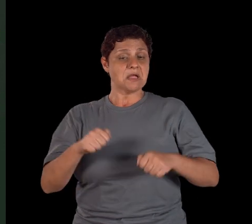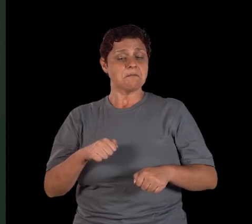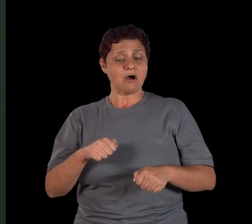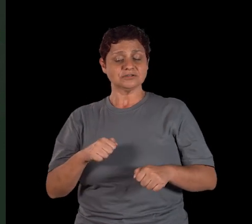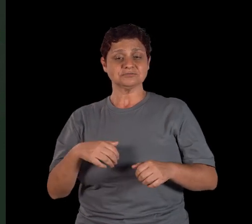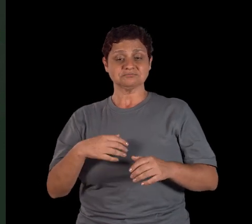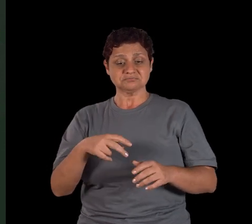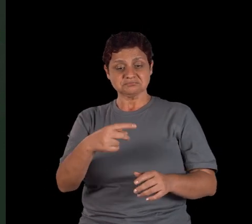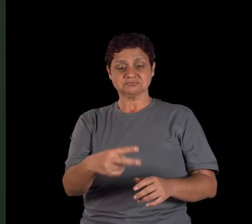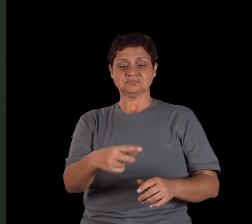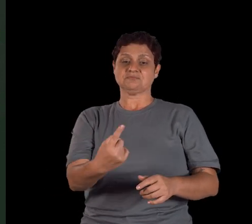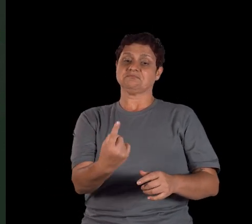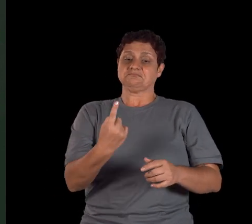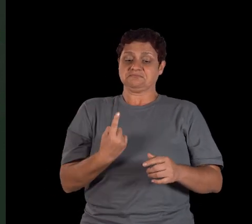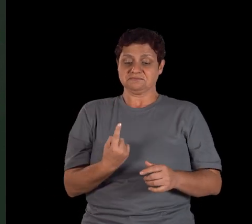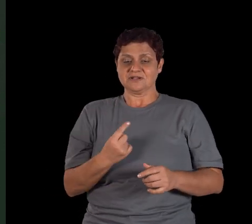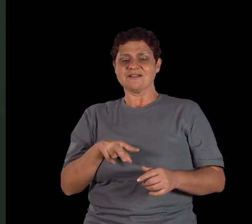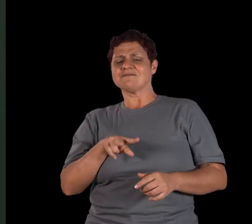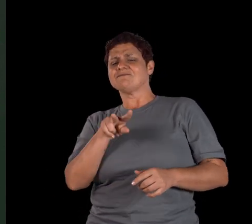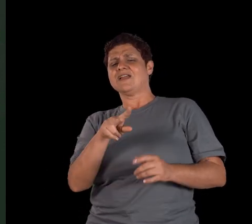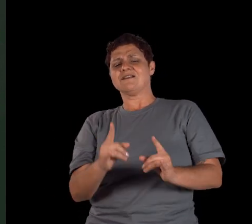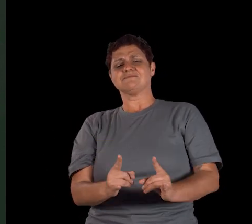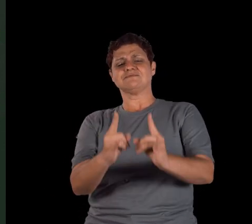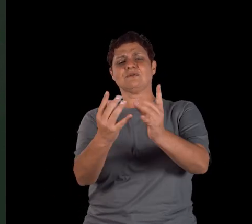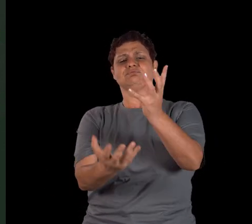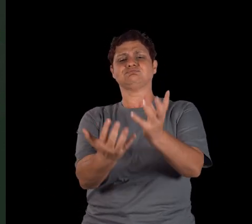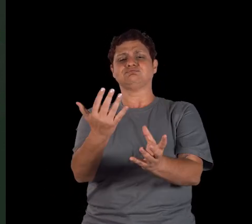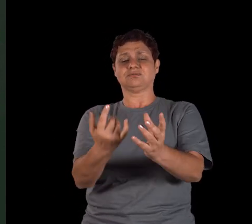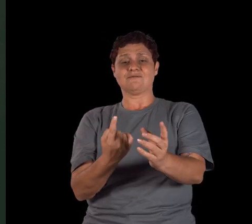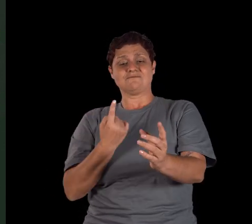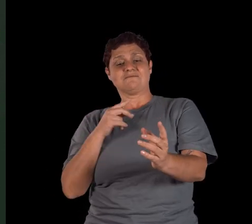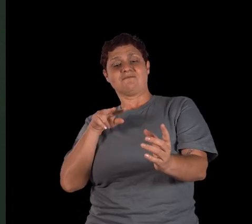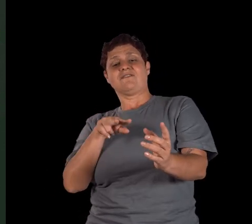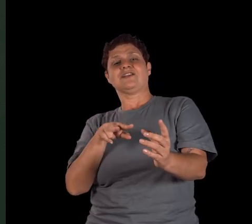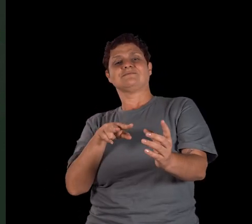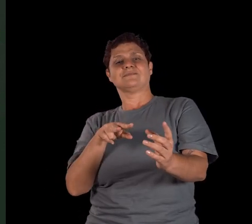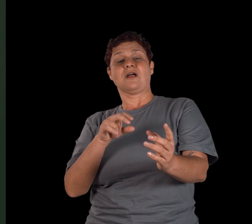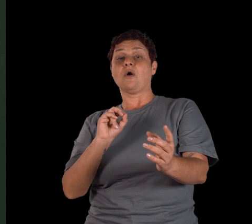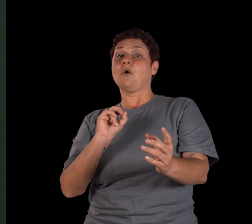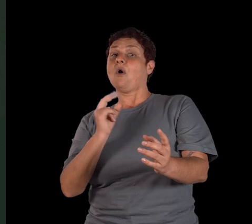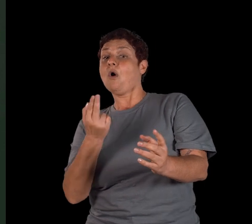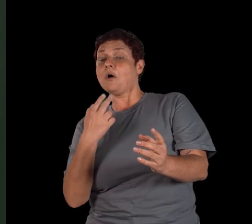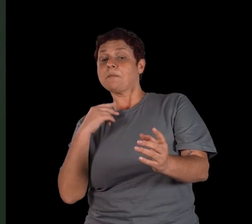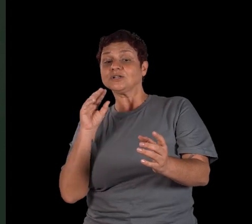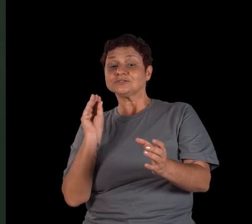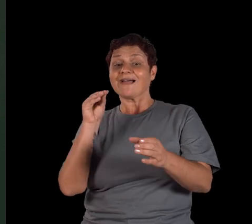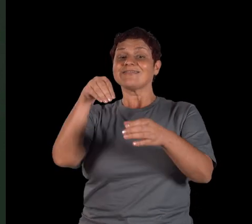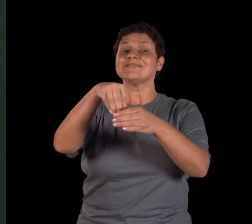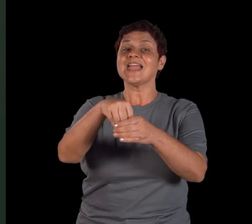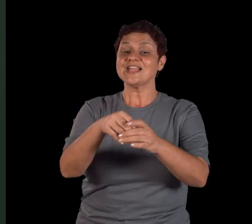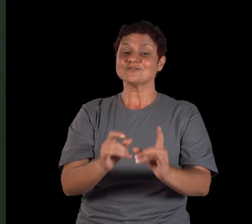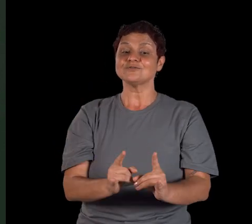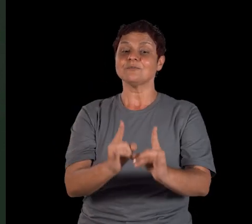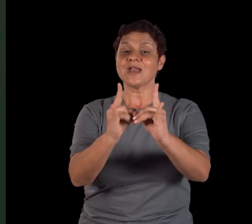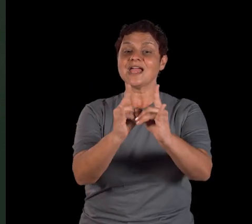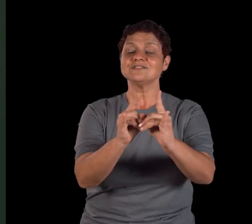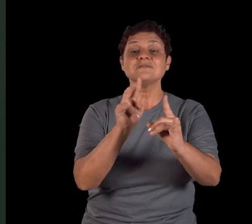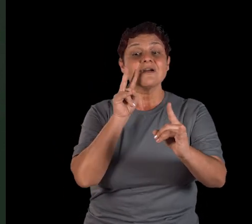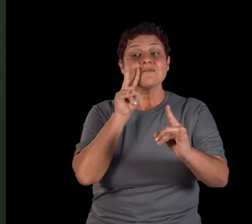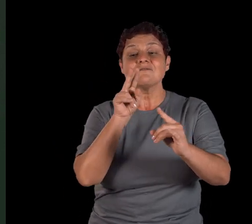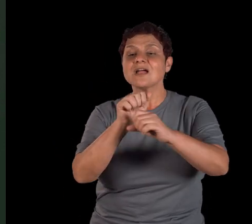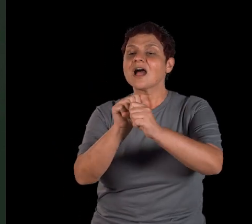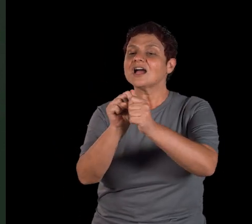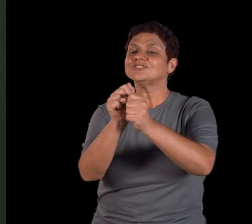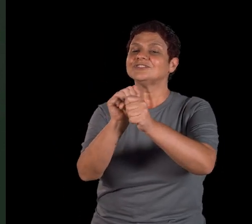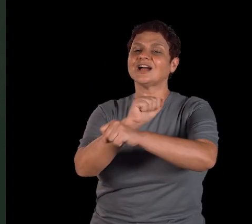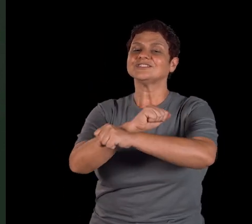prédio vendo o incêndio do prédio. O menino vê incêndio do prédio. Ou eu posso estar no prédio vendo o incêndio